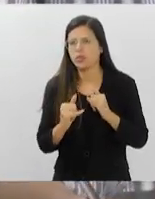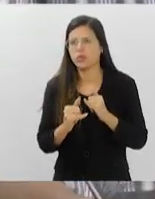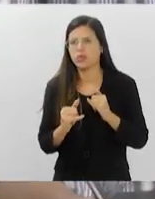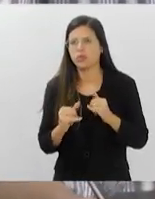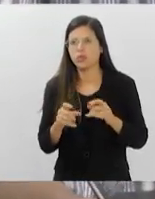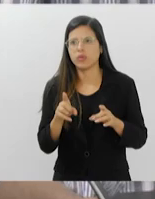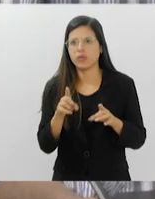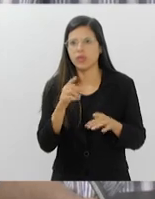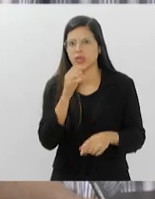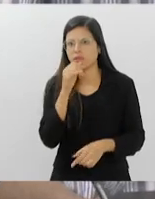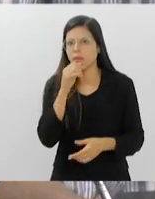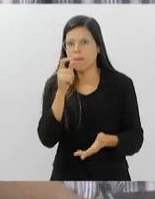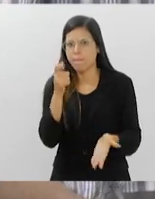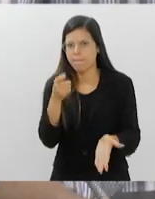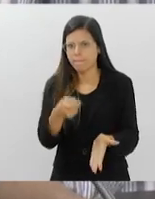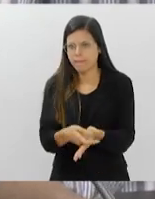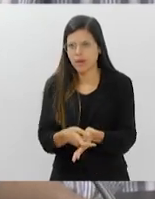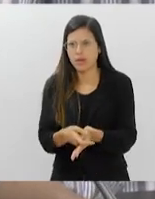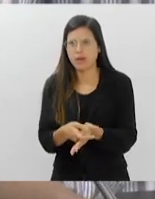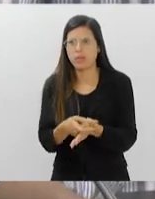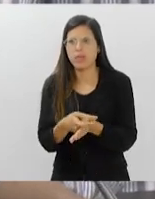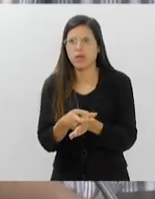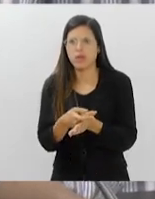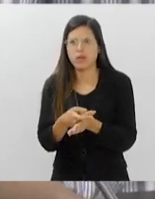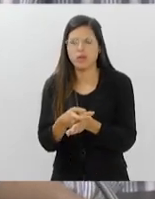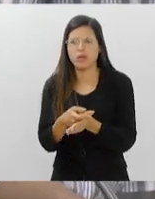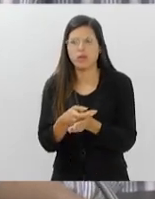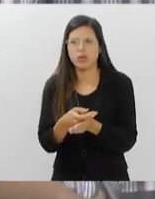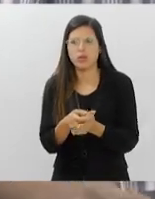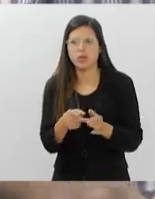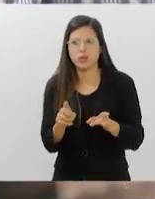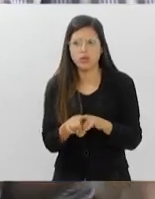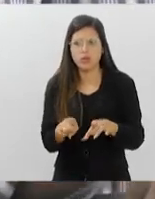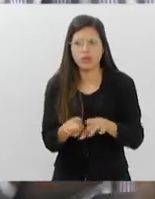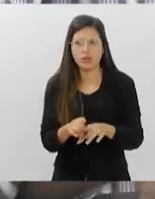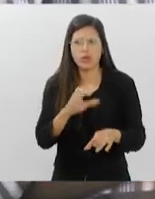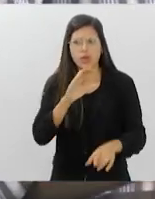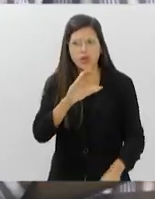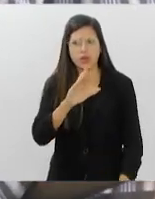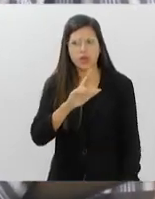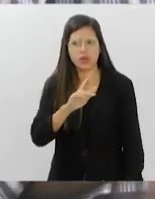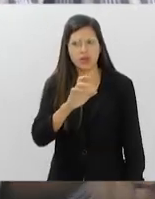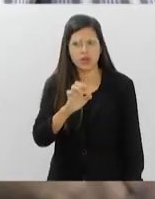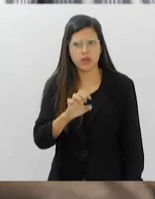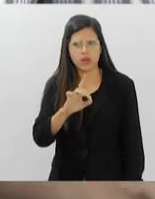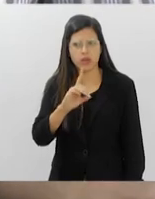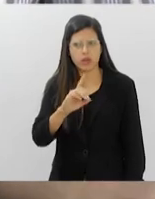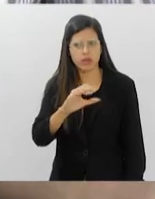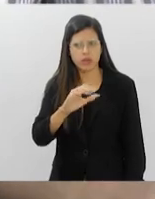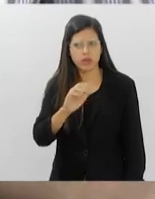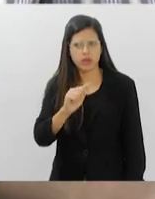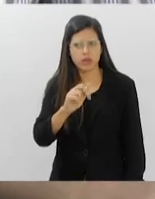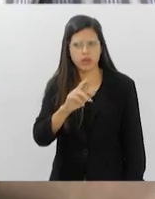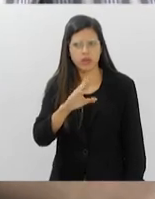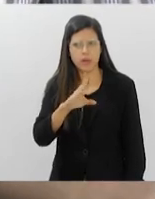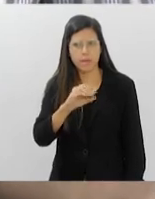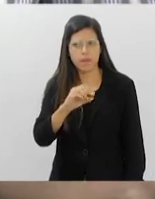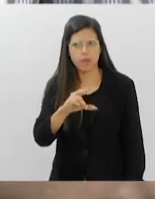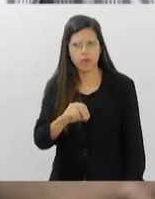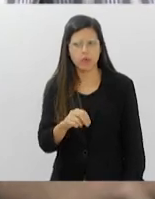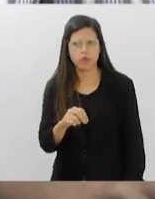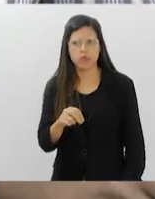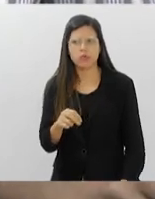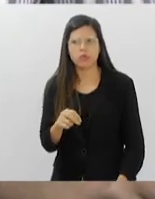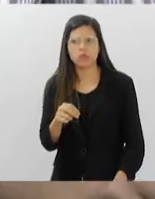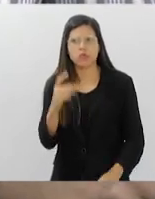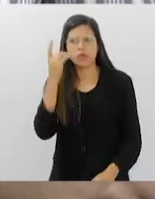pagamento por serviços ambientais. A casa, crédito de carbono, se não me engano, como é que chama o deputado que apresentou o projeto que a gente discutiu outra vez,